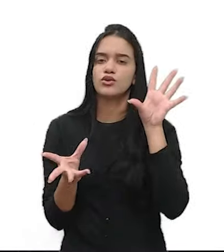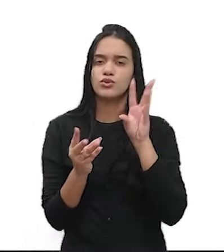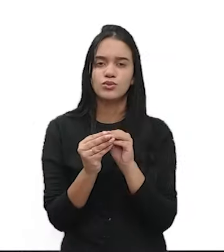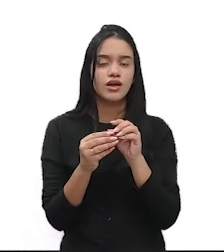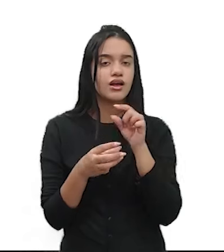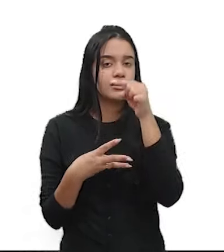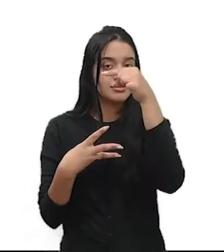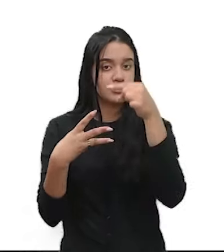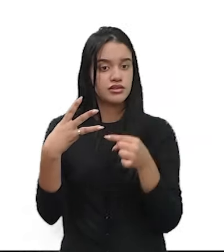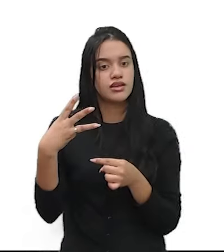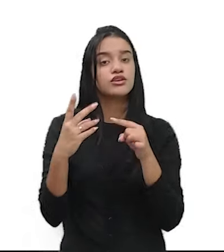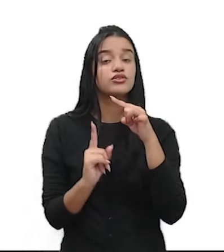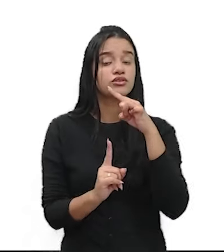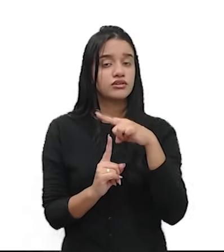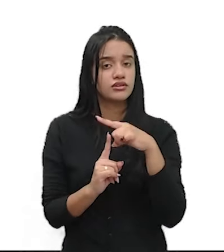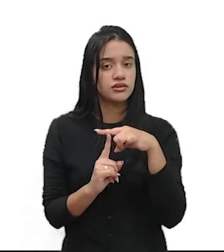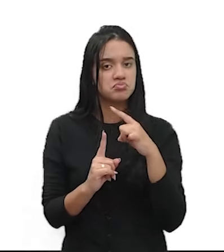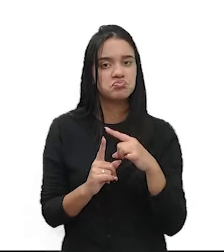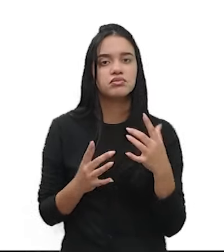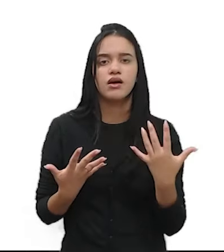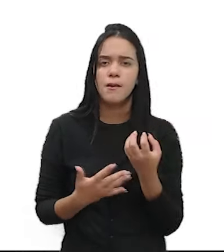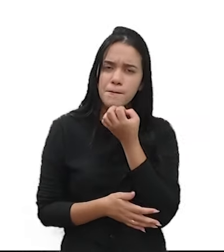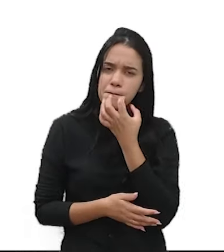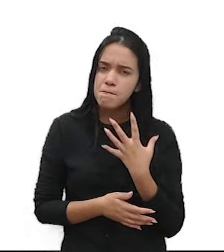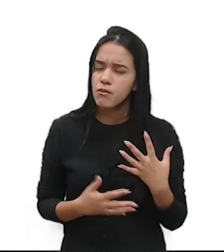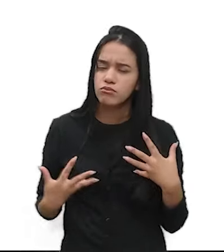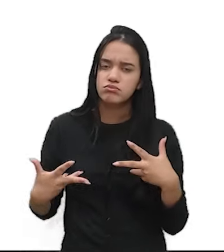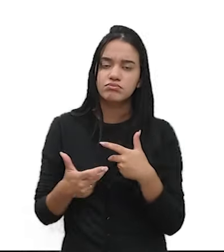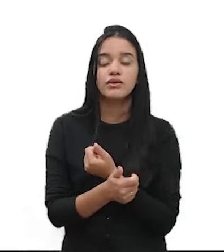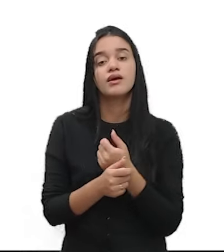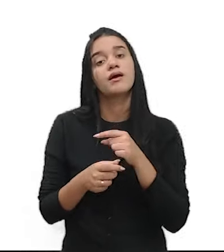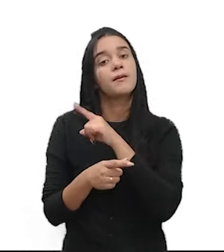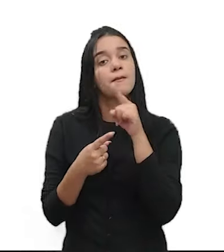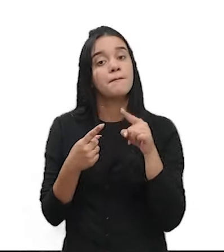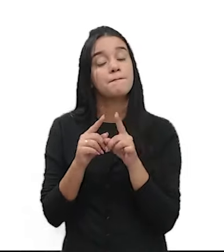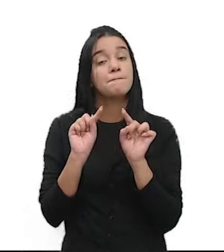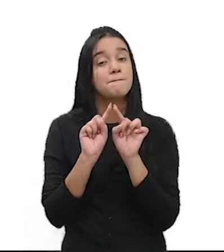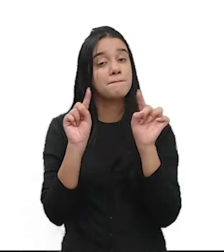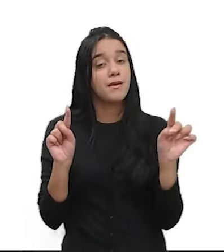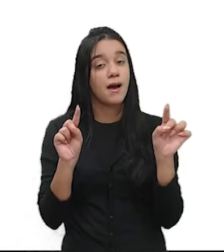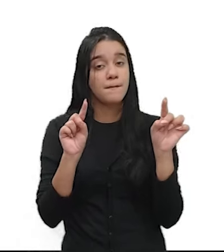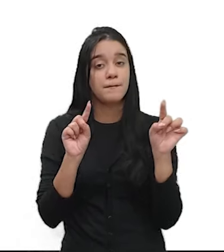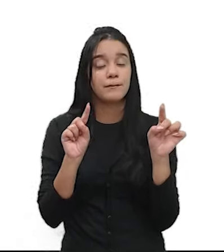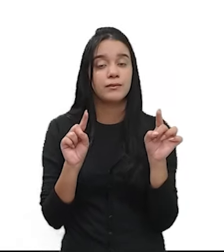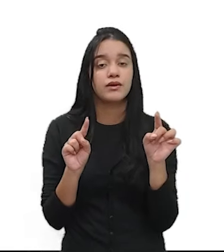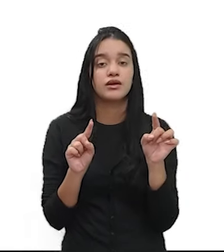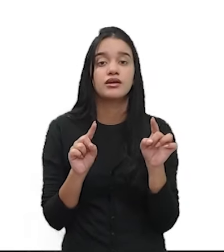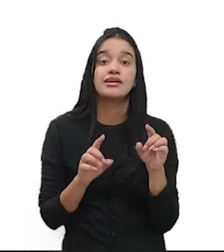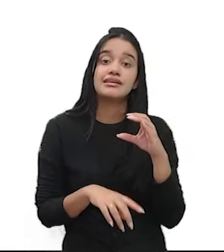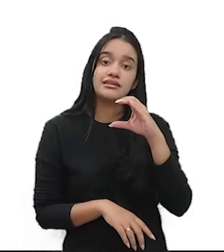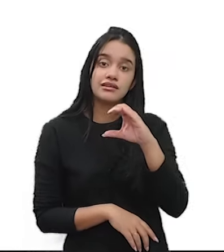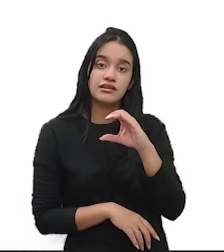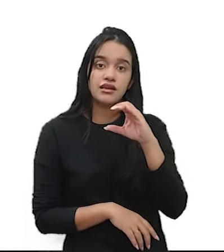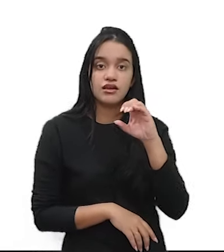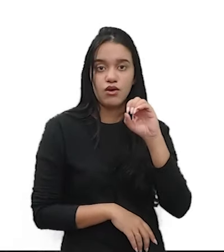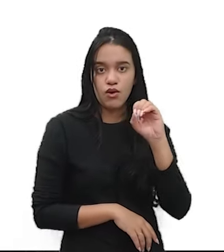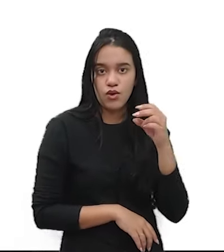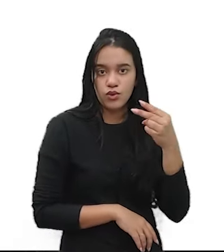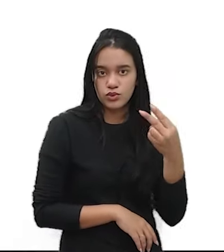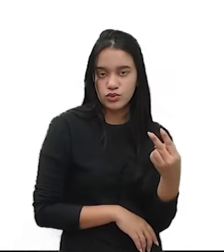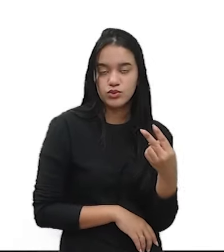tipos de extintores eles vão ser eficientes para o de Classe A porém o de p o de CO2 tá